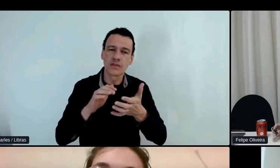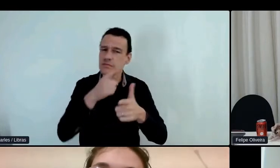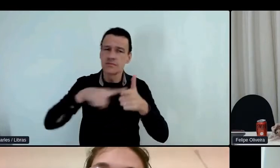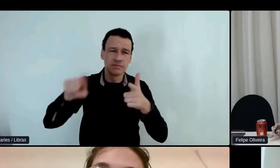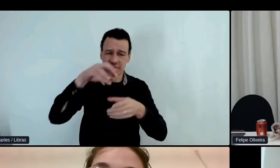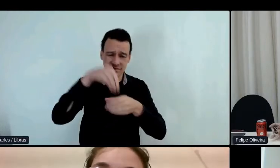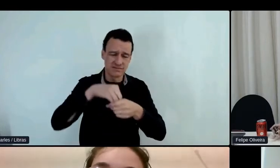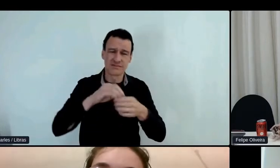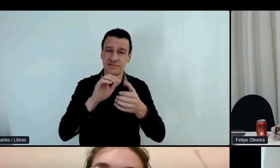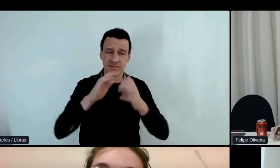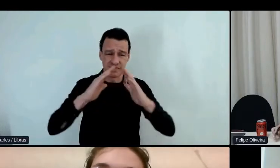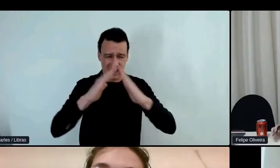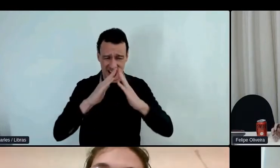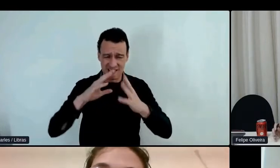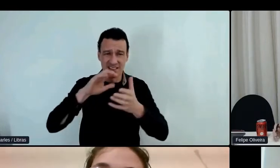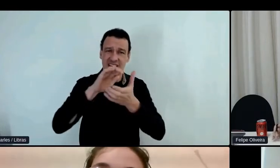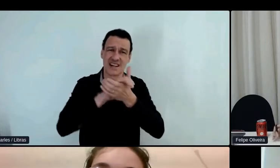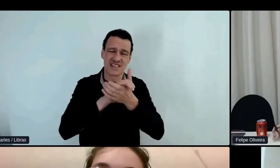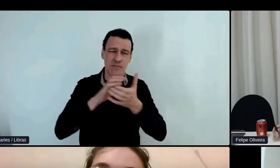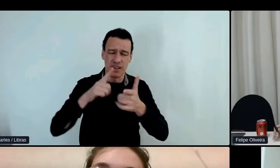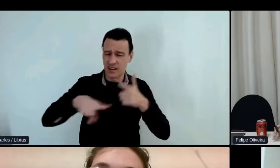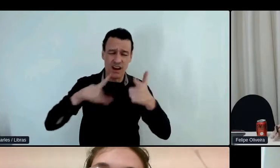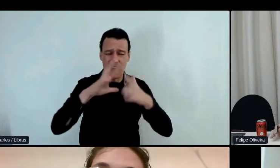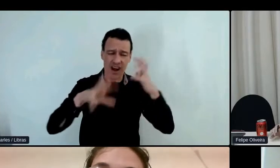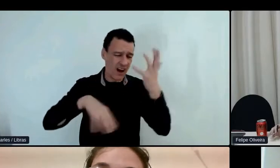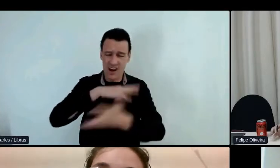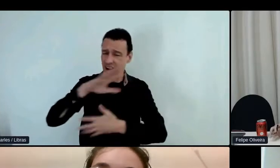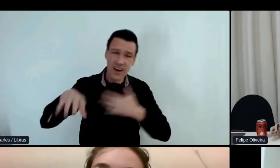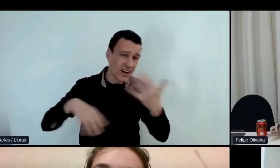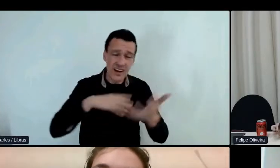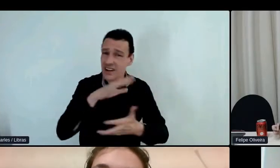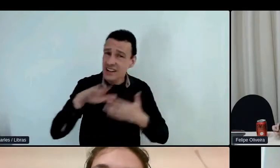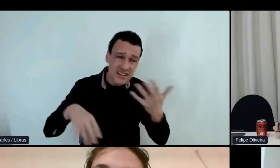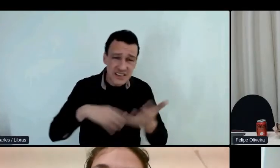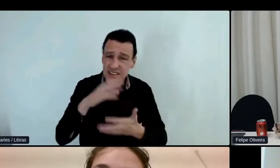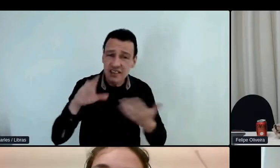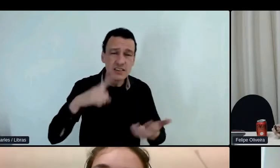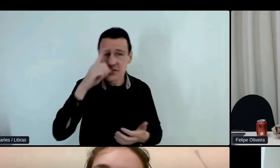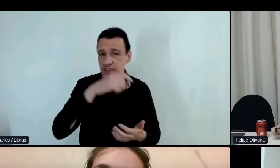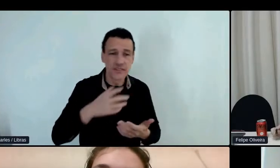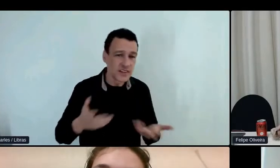Então, chegam queixas, assim, variadas de relacionamento,